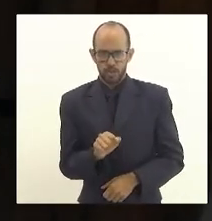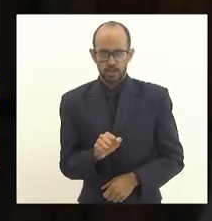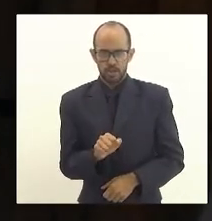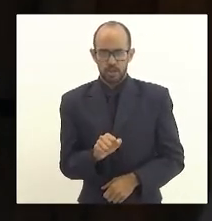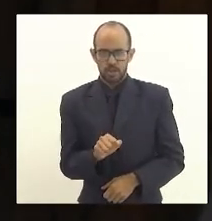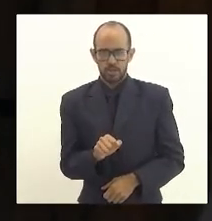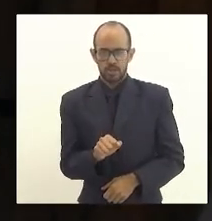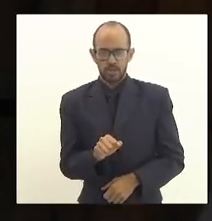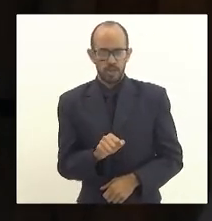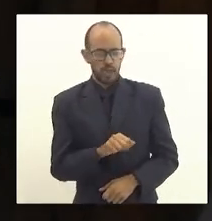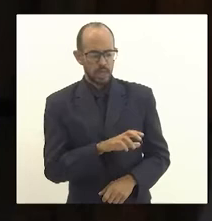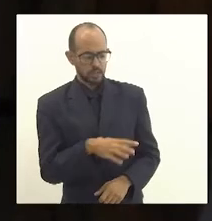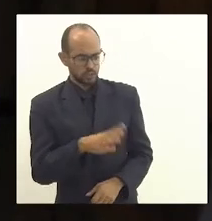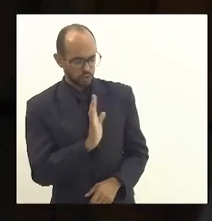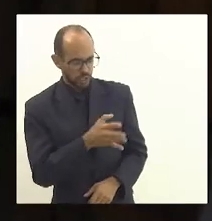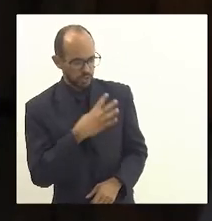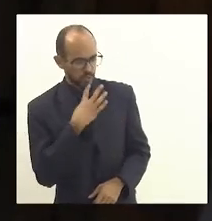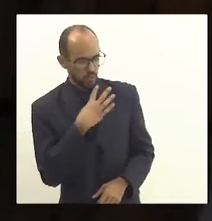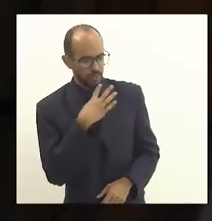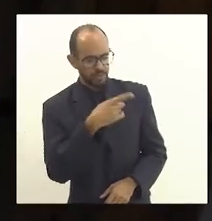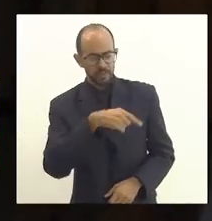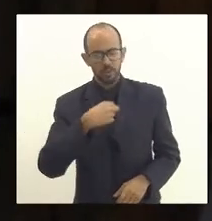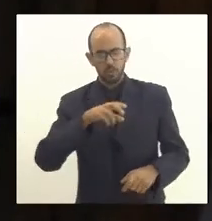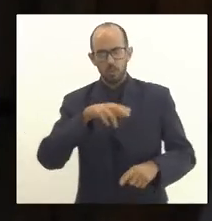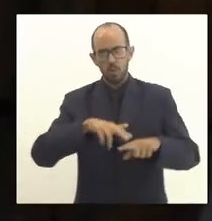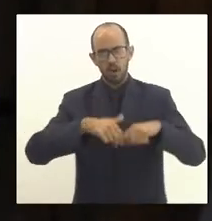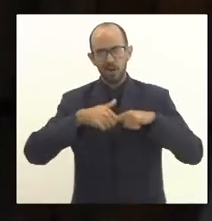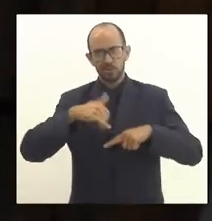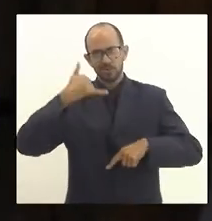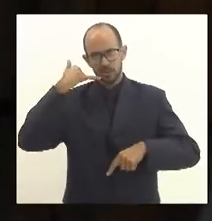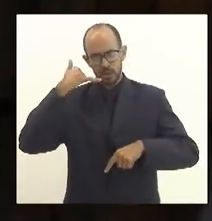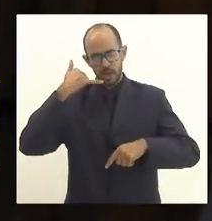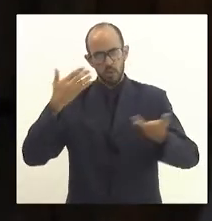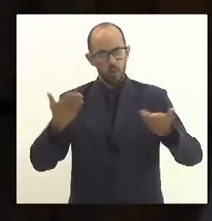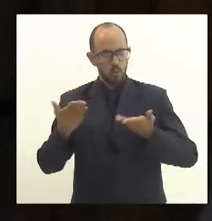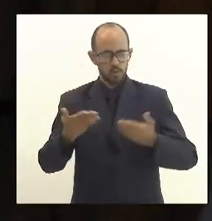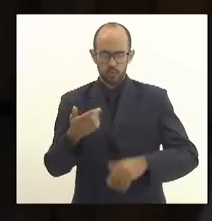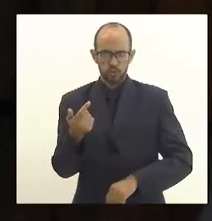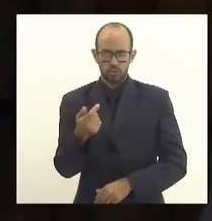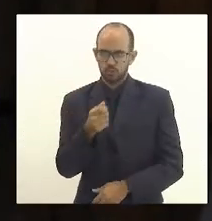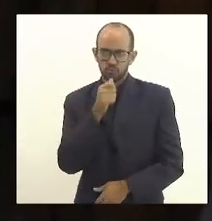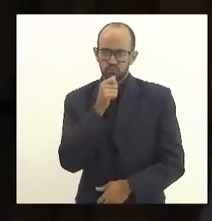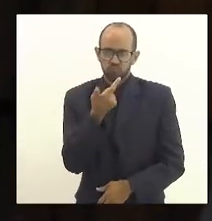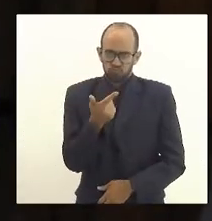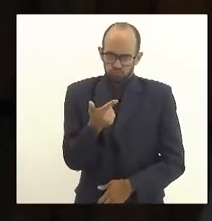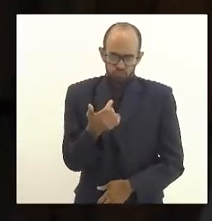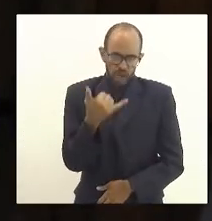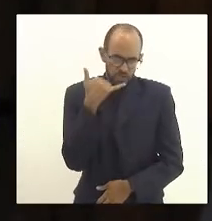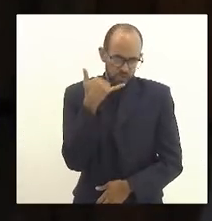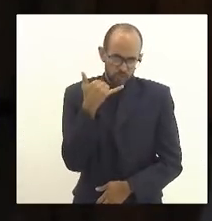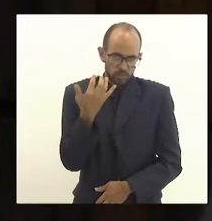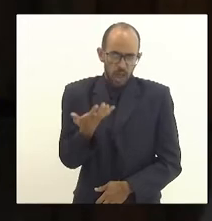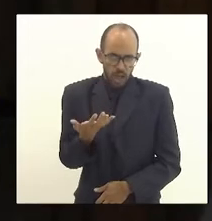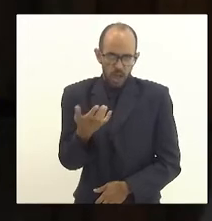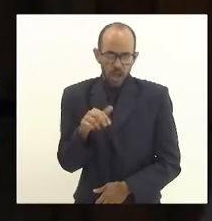ficou muito conhecida no mercado pelos seus celulares no passado. Hoje a Nokia não atua mais no segmento de celulares. A marca Nokia para celulares é